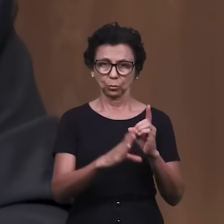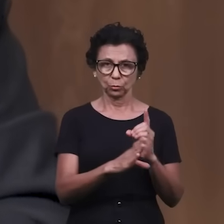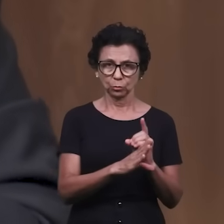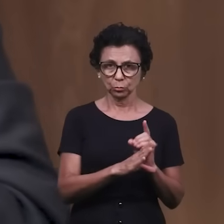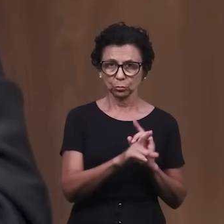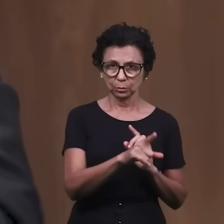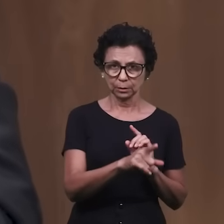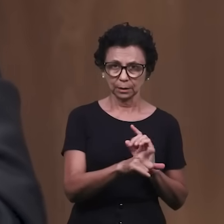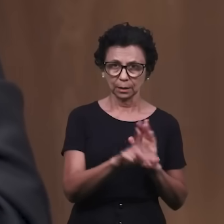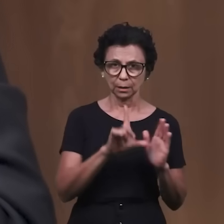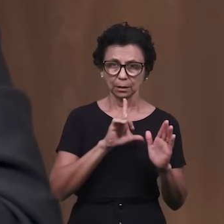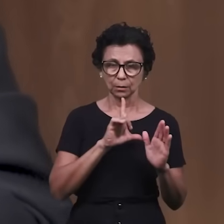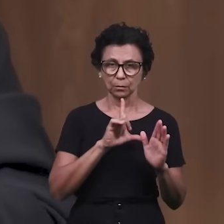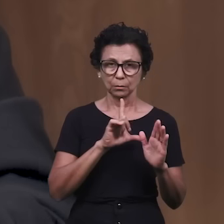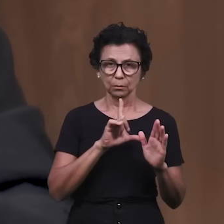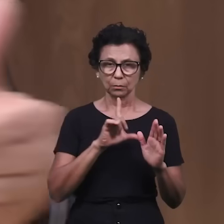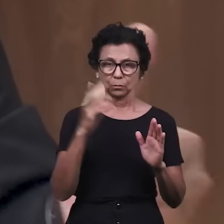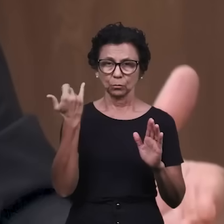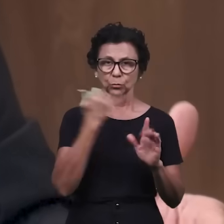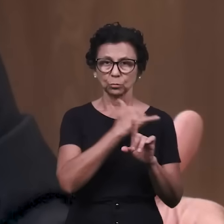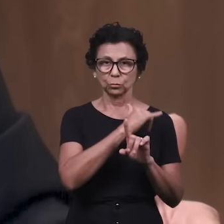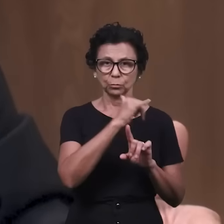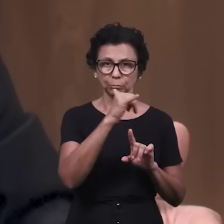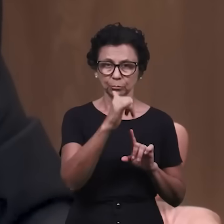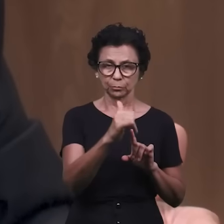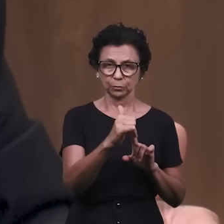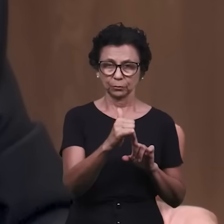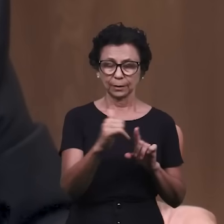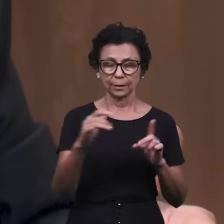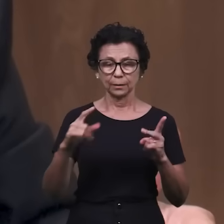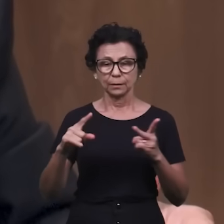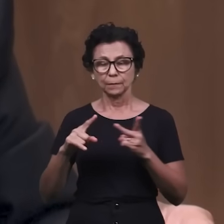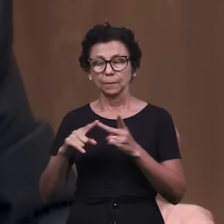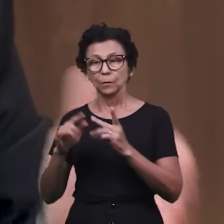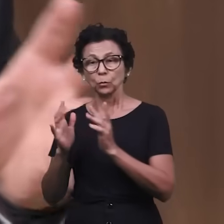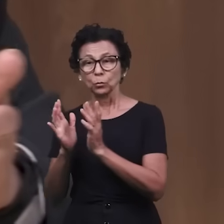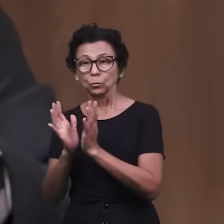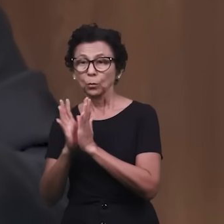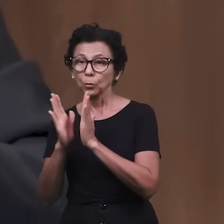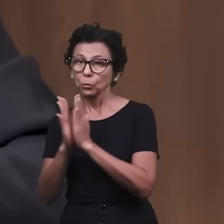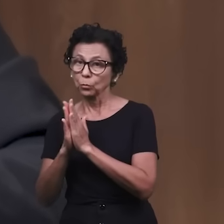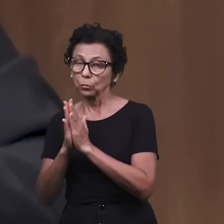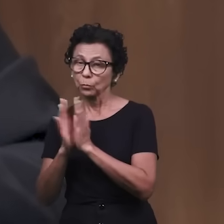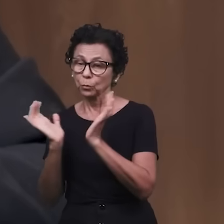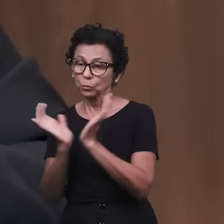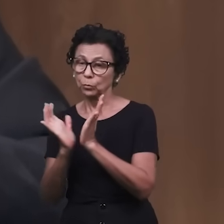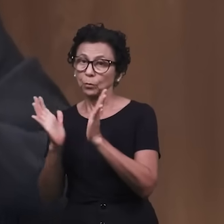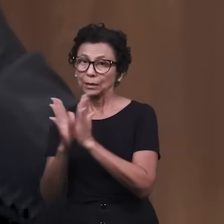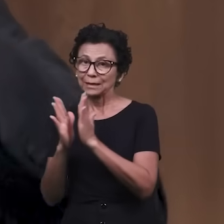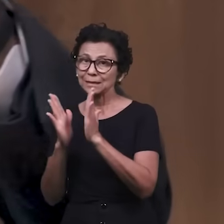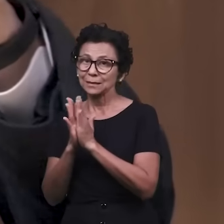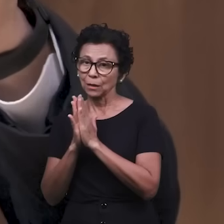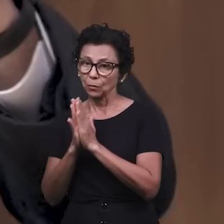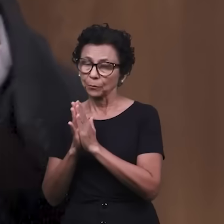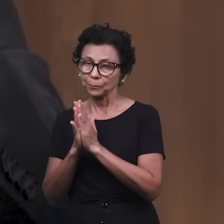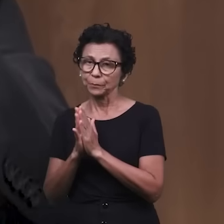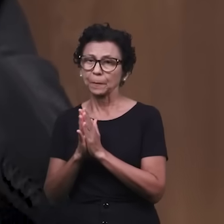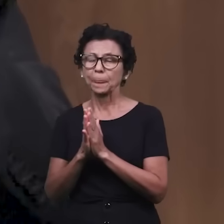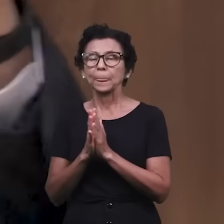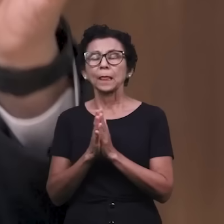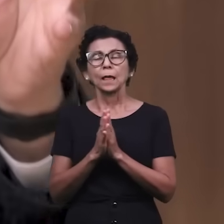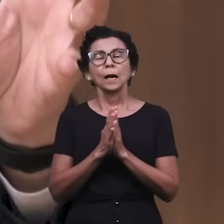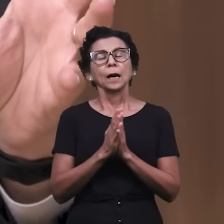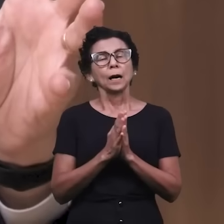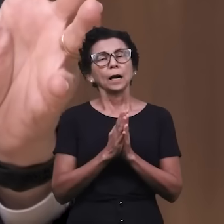culto profético, e o dom que é para o grupo de intercessão. Então, os membros vão enviando. Aí chega